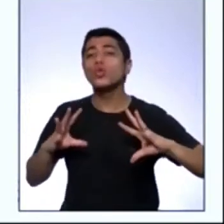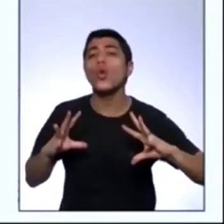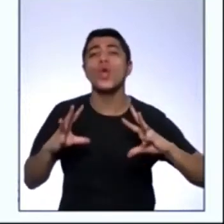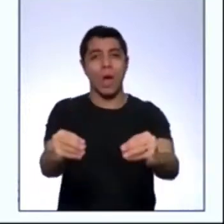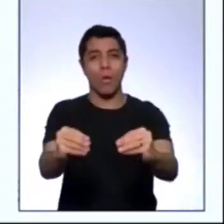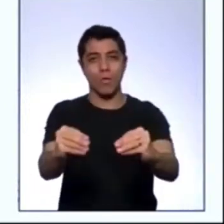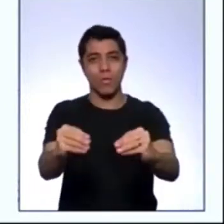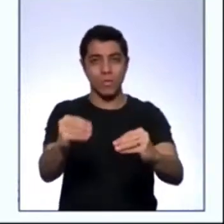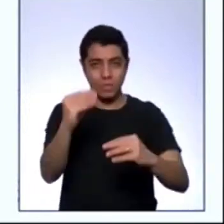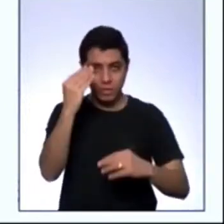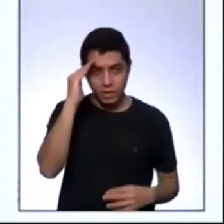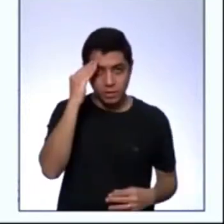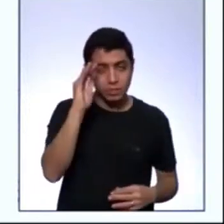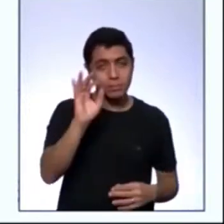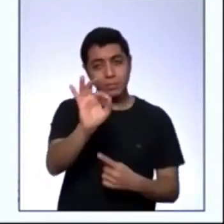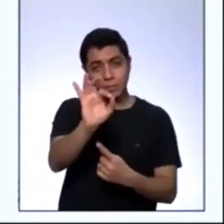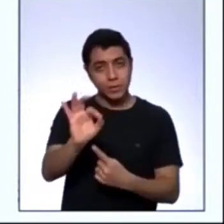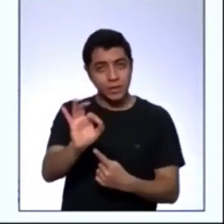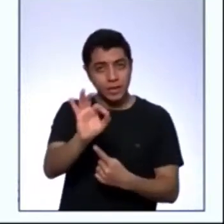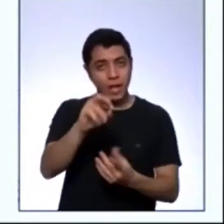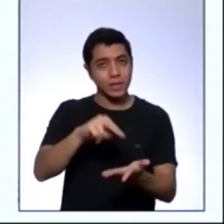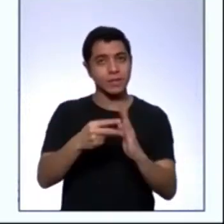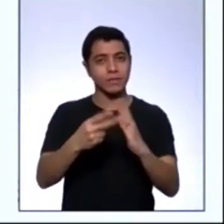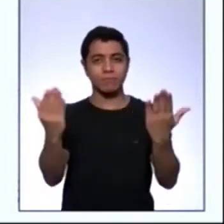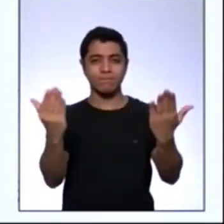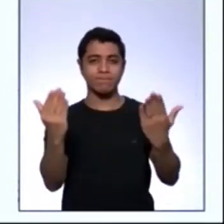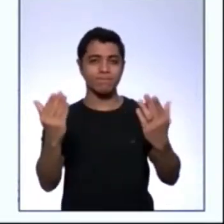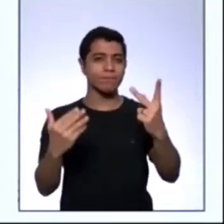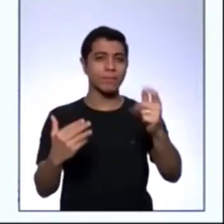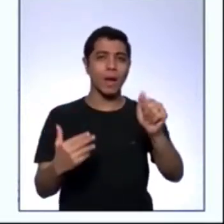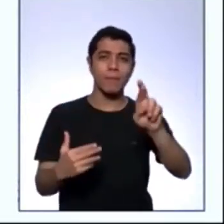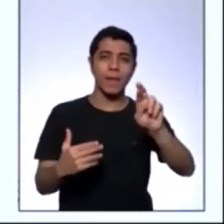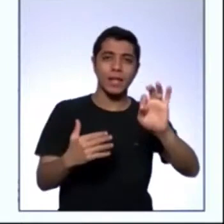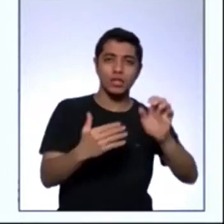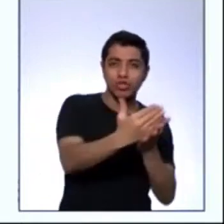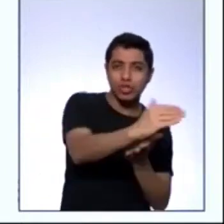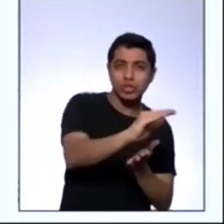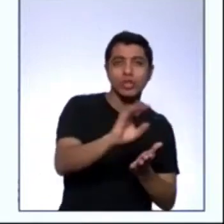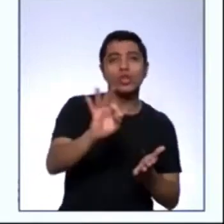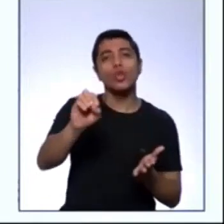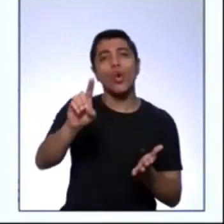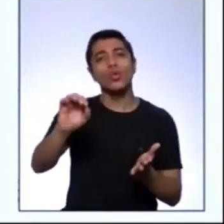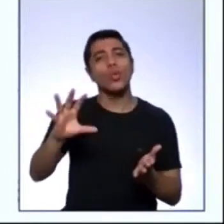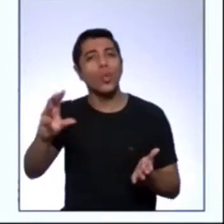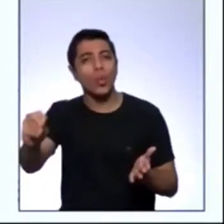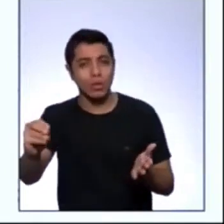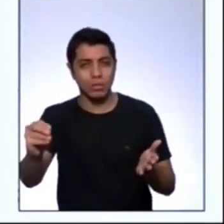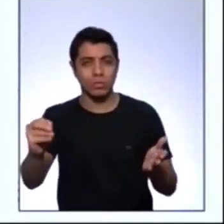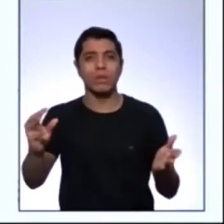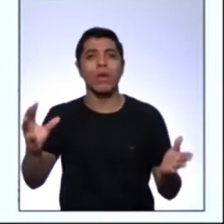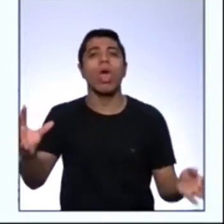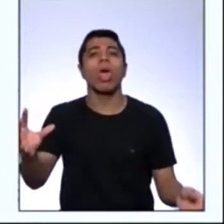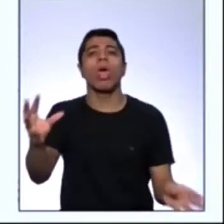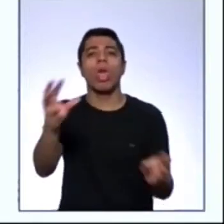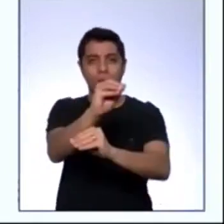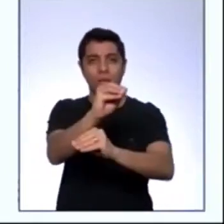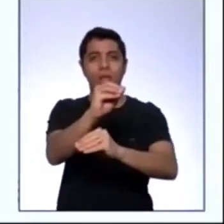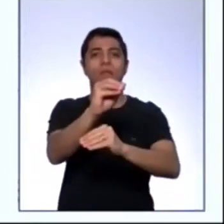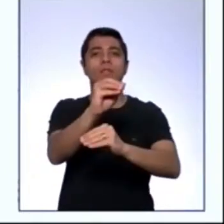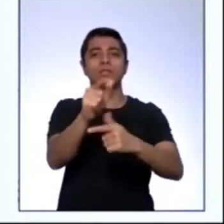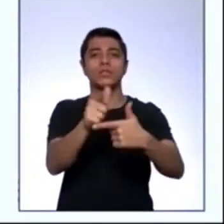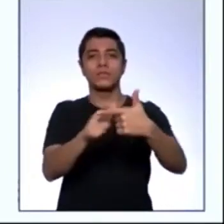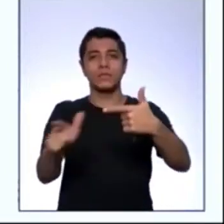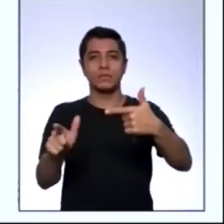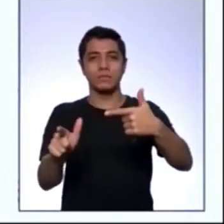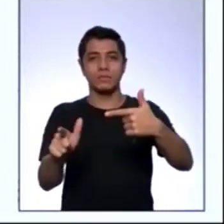é a parte pelo todo aí você vai ter que dividir te dou uma dica pequena dica